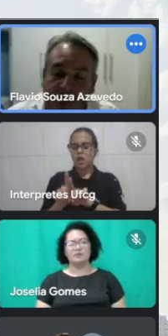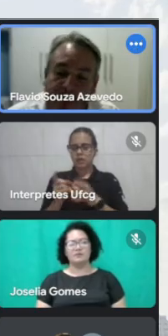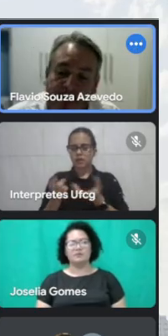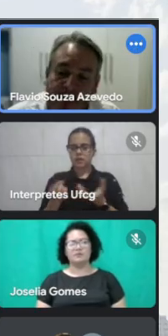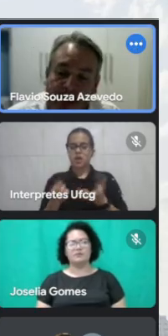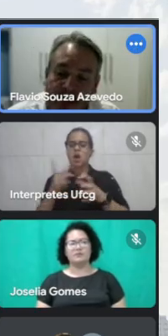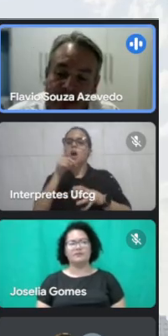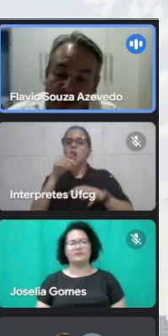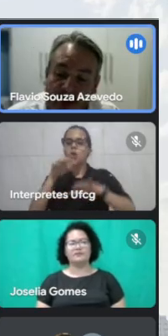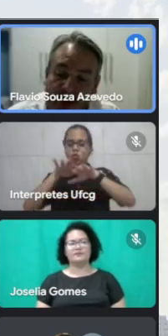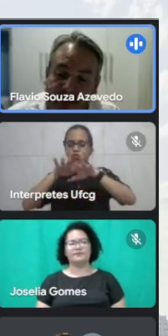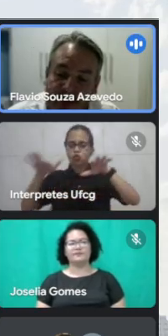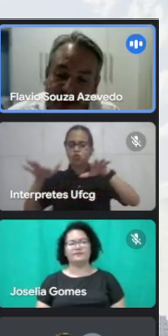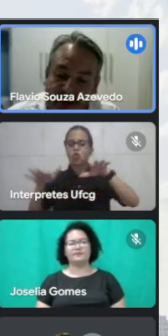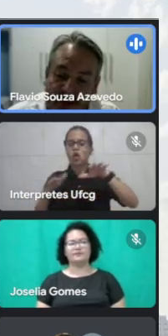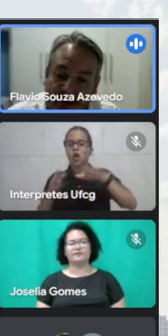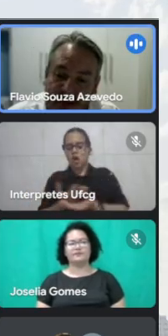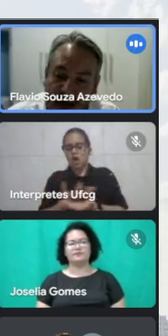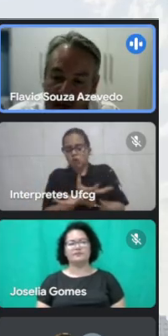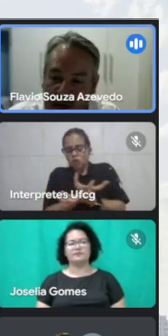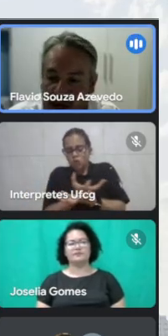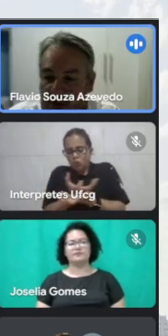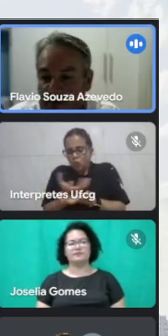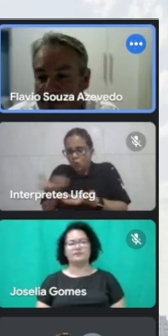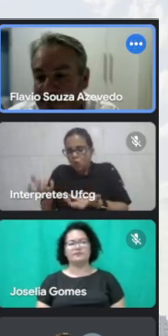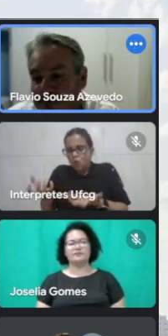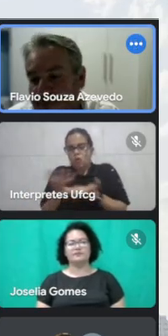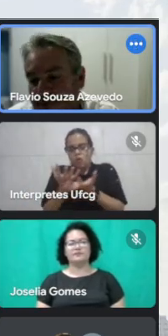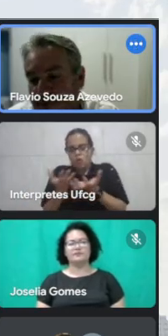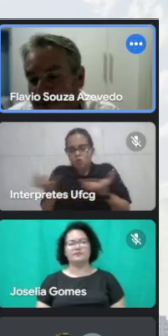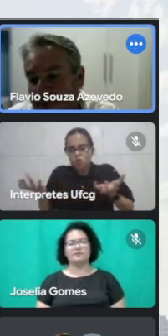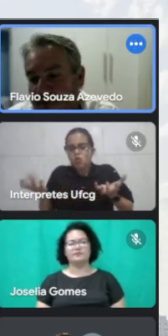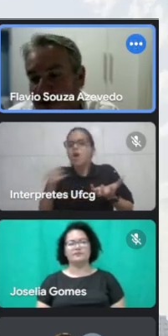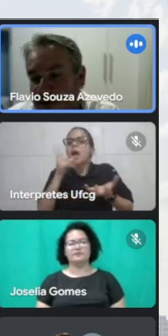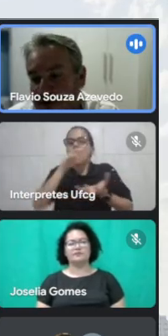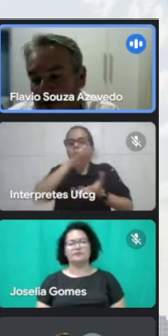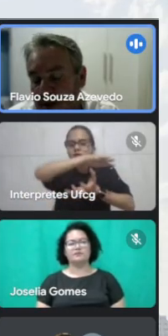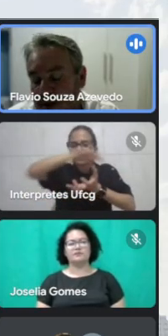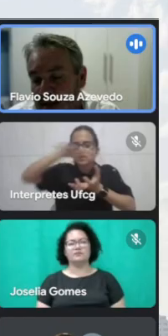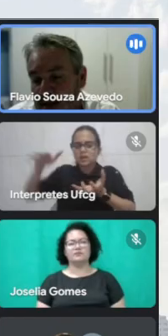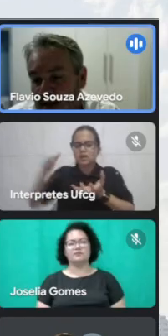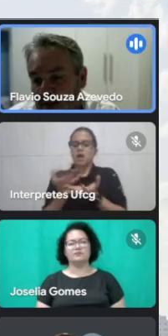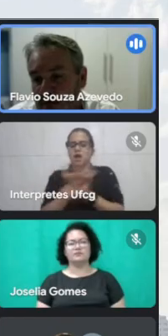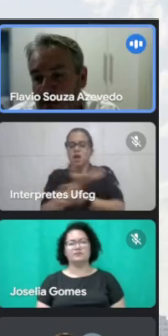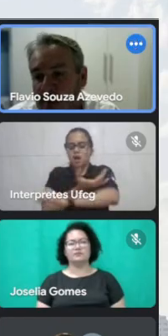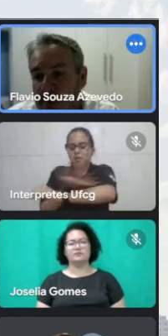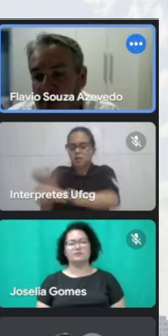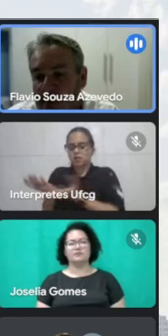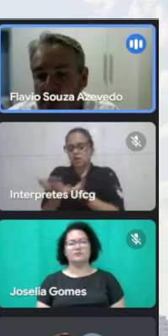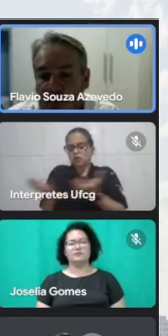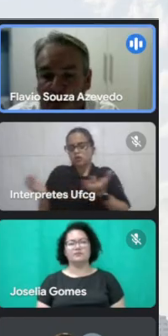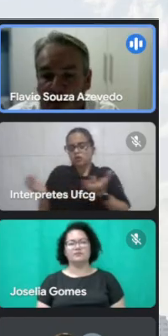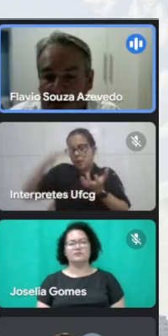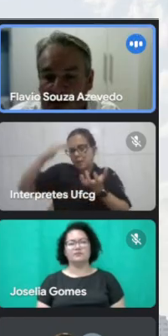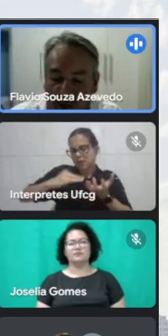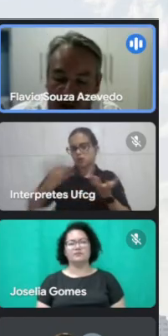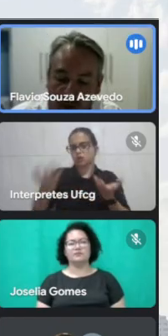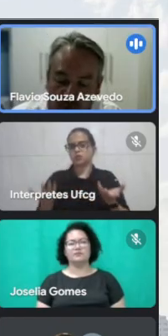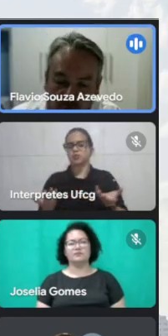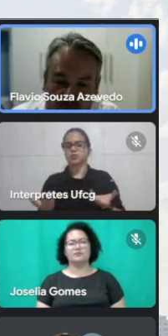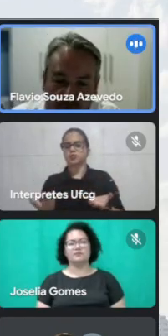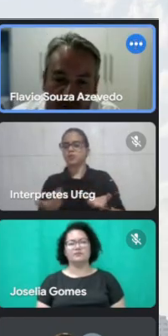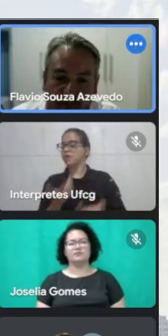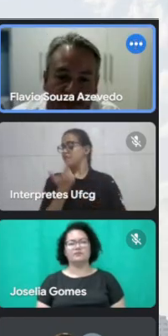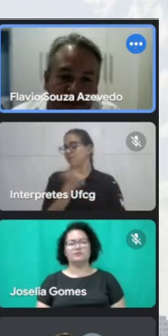e elas vão ali fazer aquele trabalho, né, de fitorremediação de maneira submersa. Não